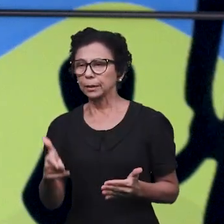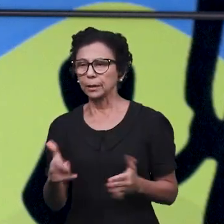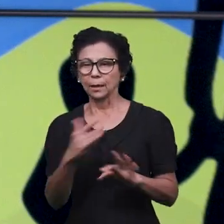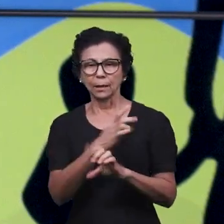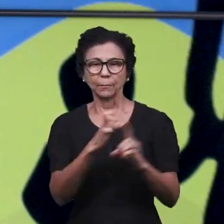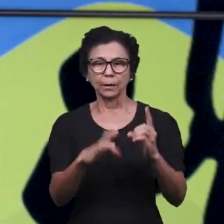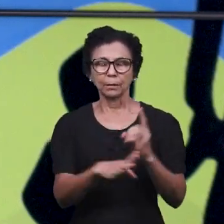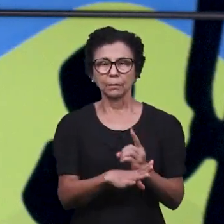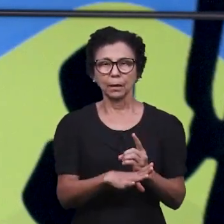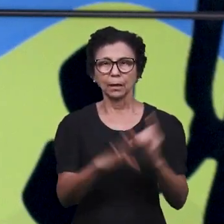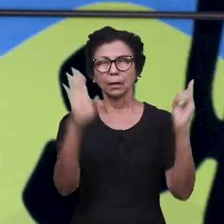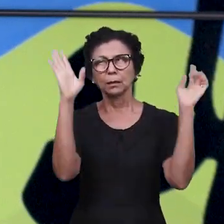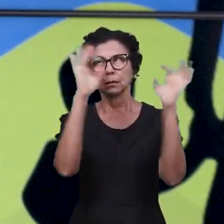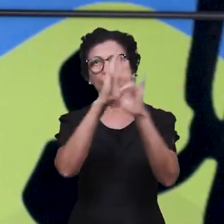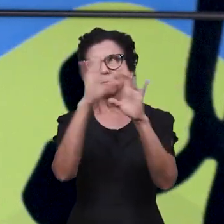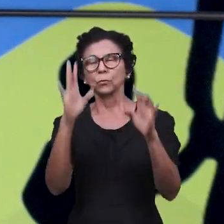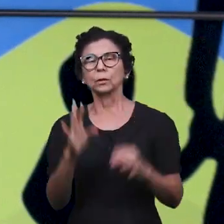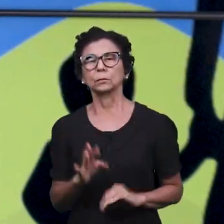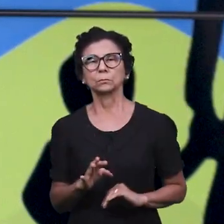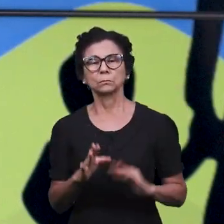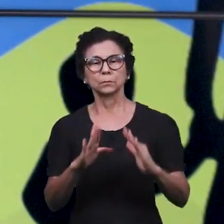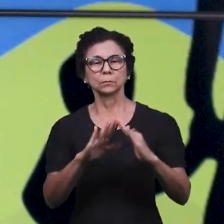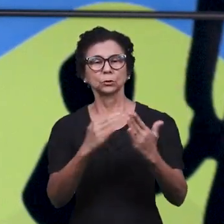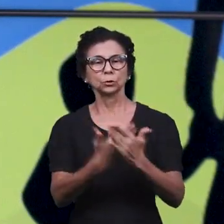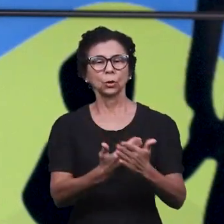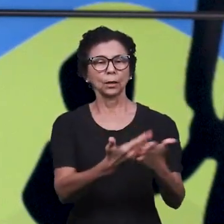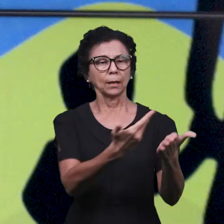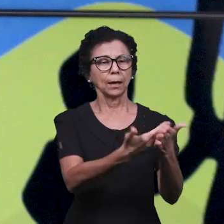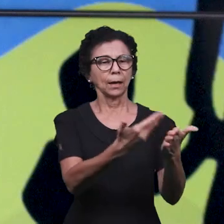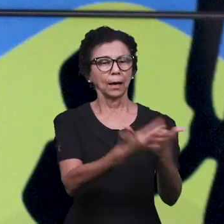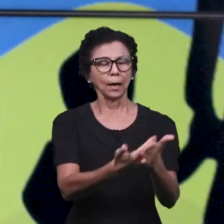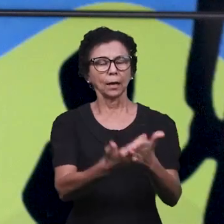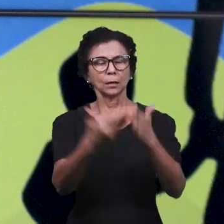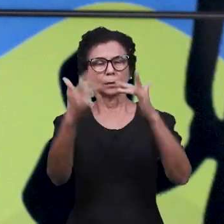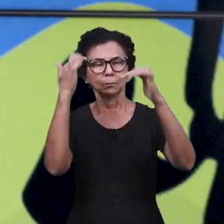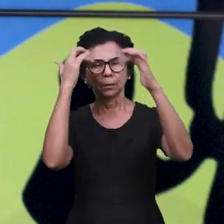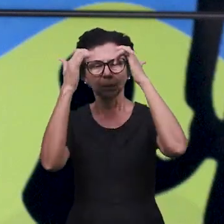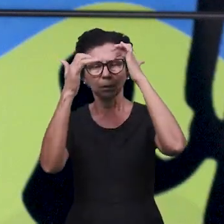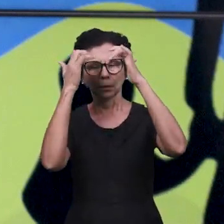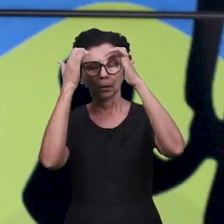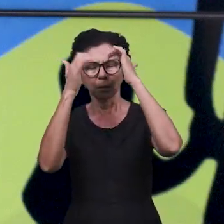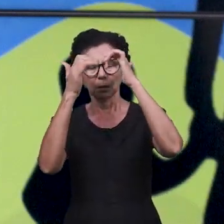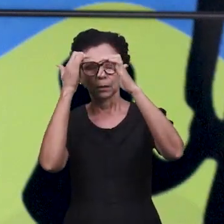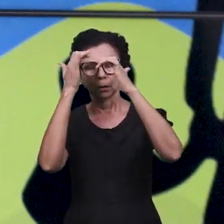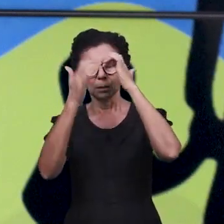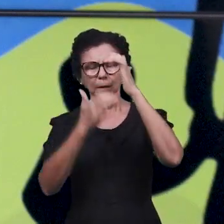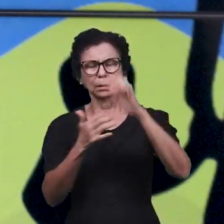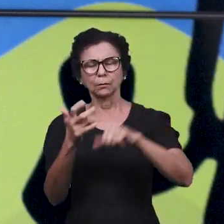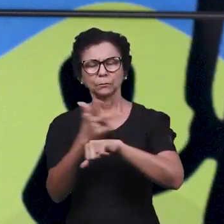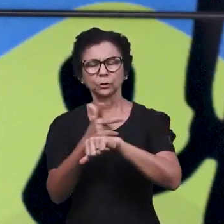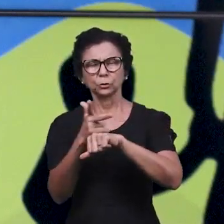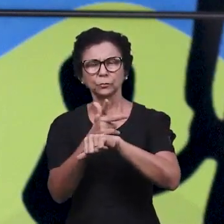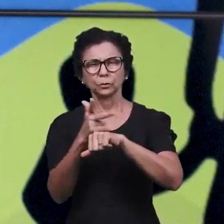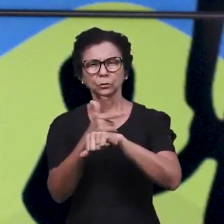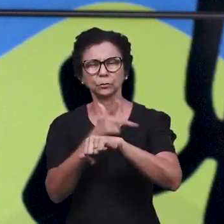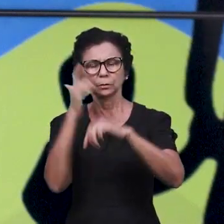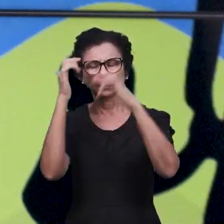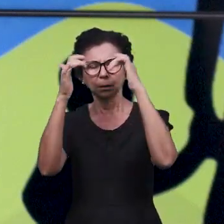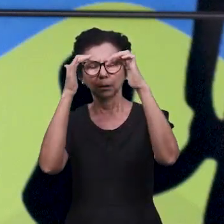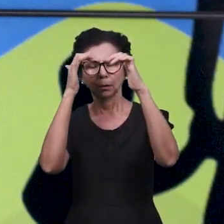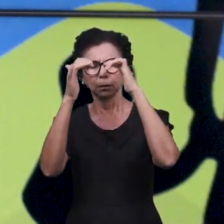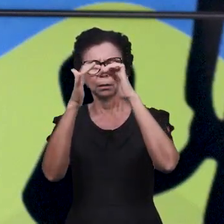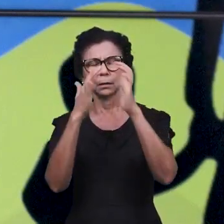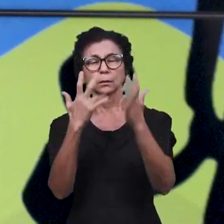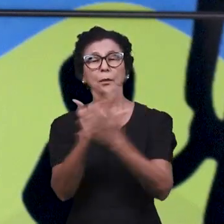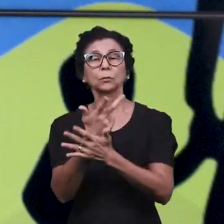aula? Não presta atenção, porque a mente deles está processando aqueles vídeos constantemente. E o que acontece